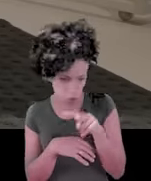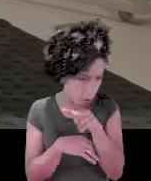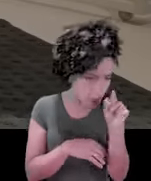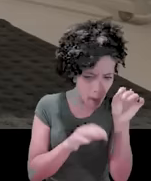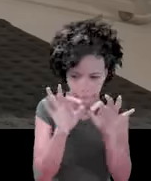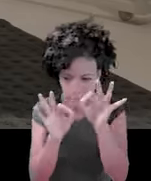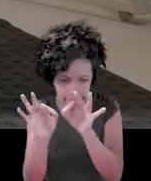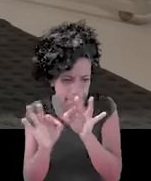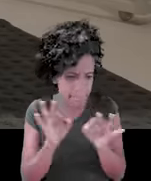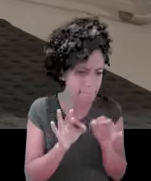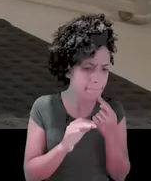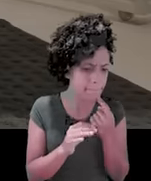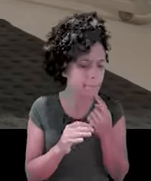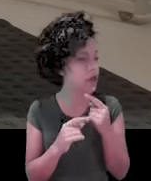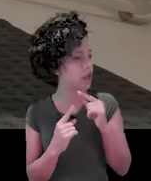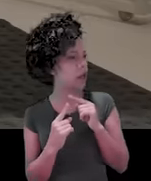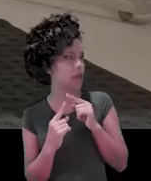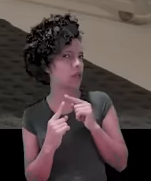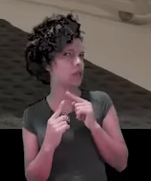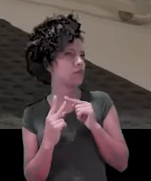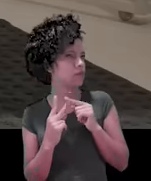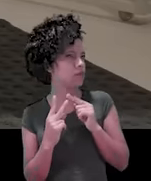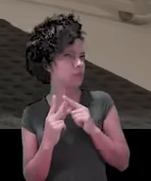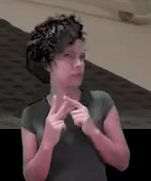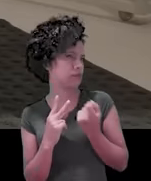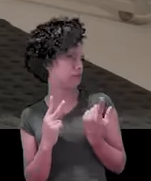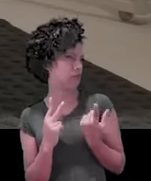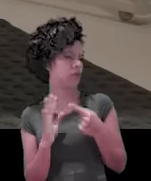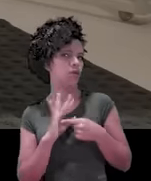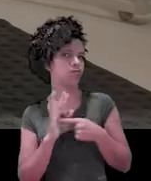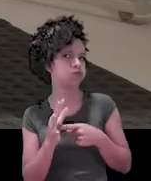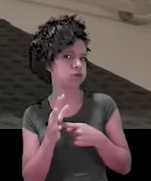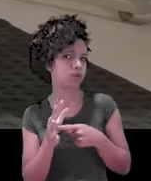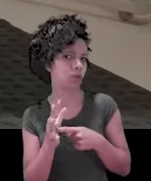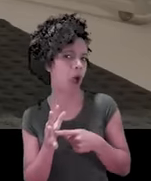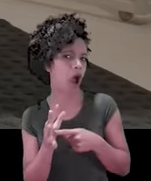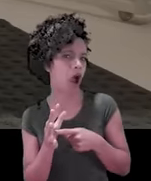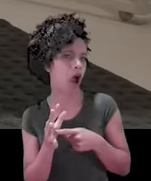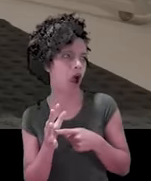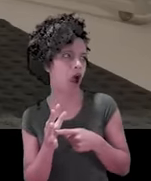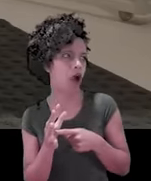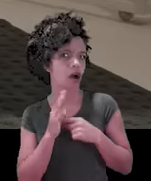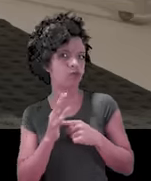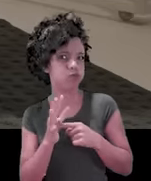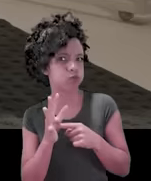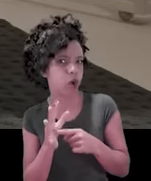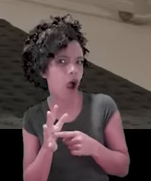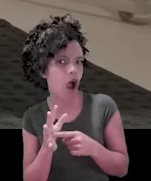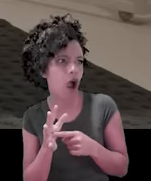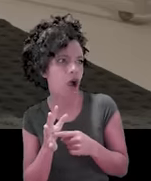paramos motor Nanã e esse foi muito estranho que foi de uma vez Kátia parou então lixo